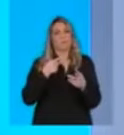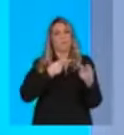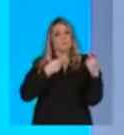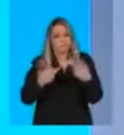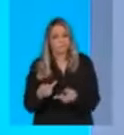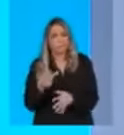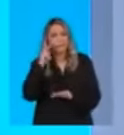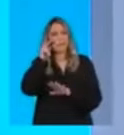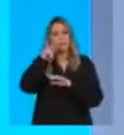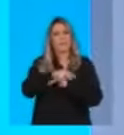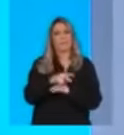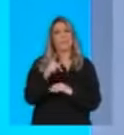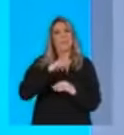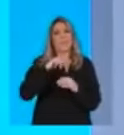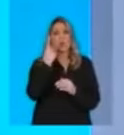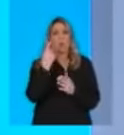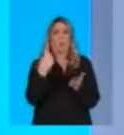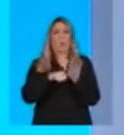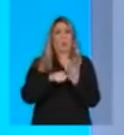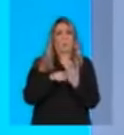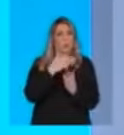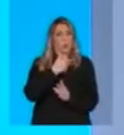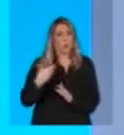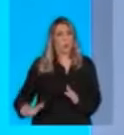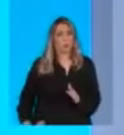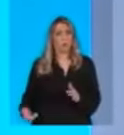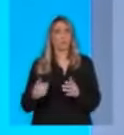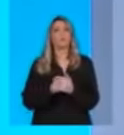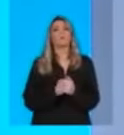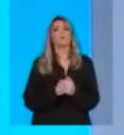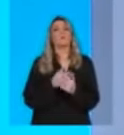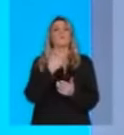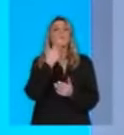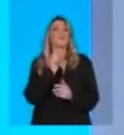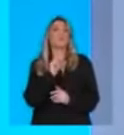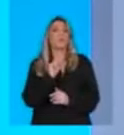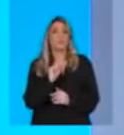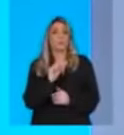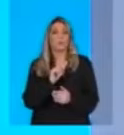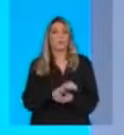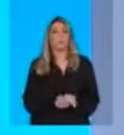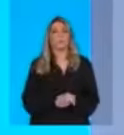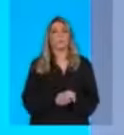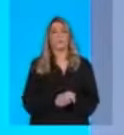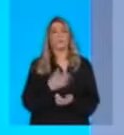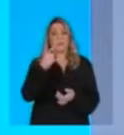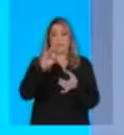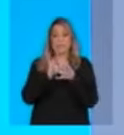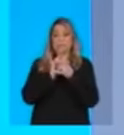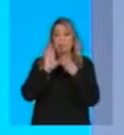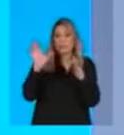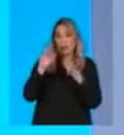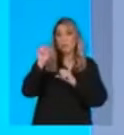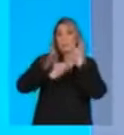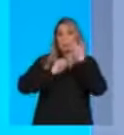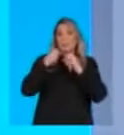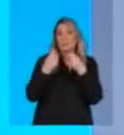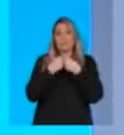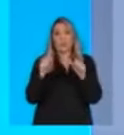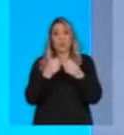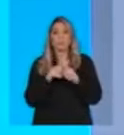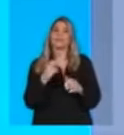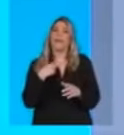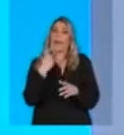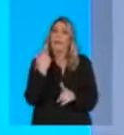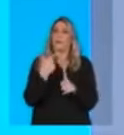pouco tempo eles têm um documento que é público que dizem que a licitação para as empresas de ônibus que é um grande